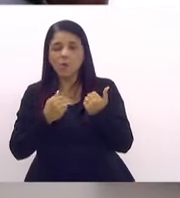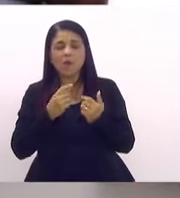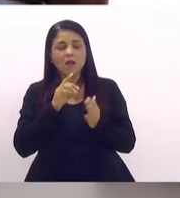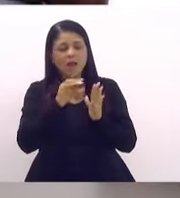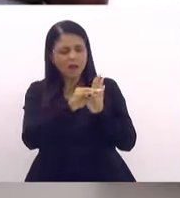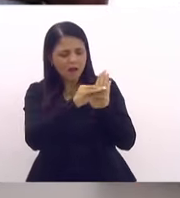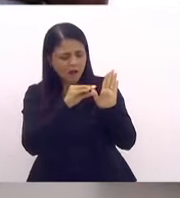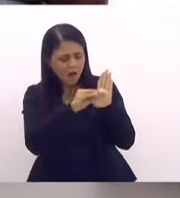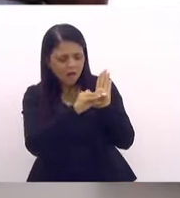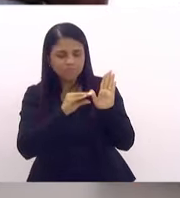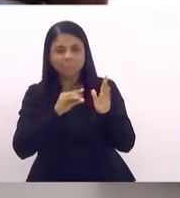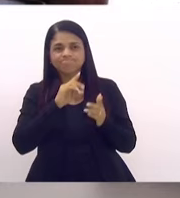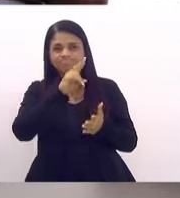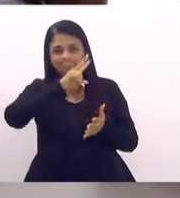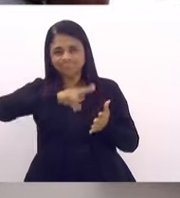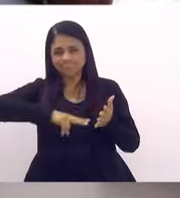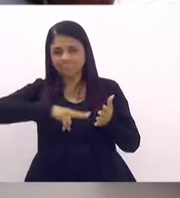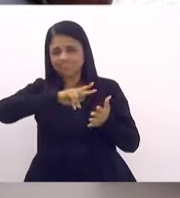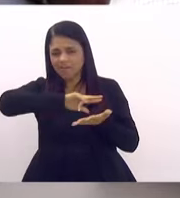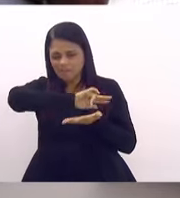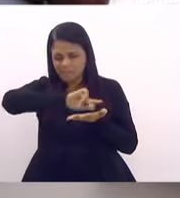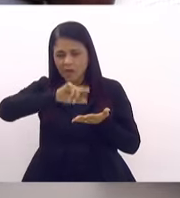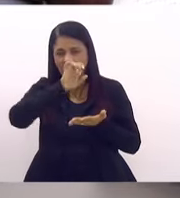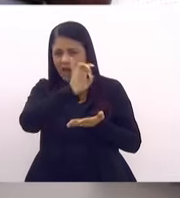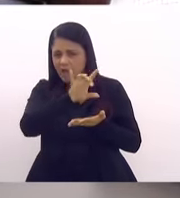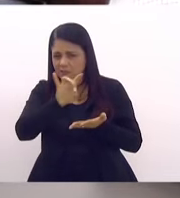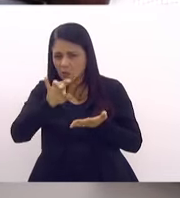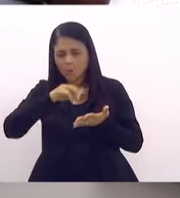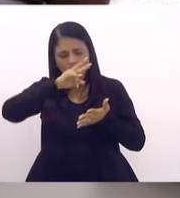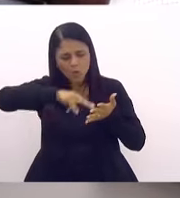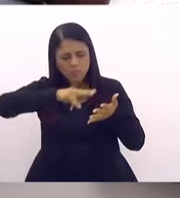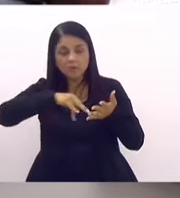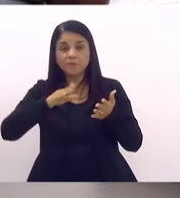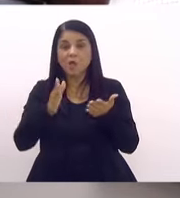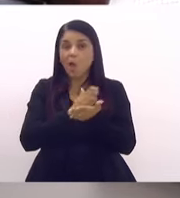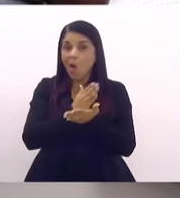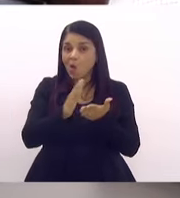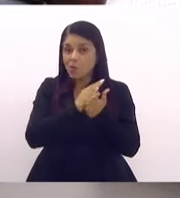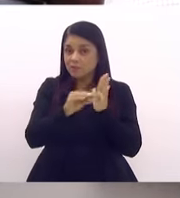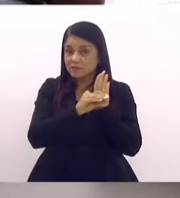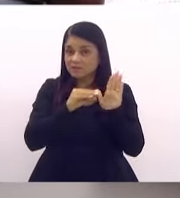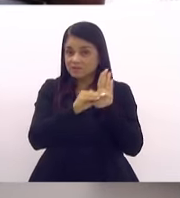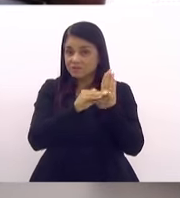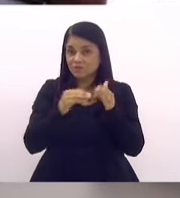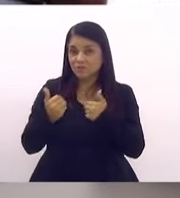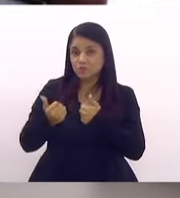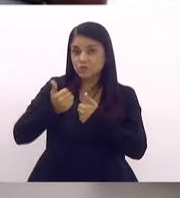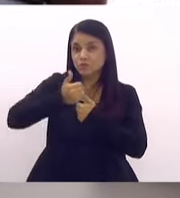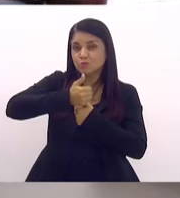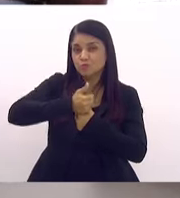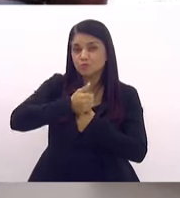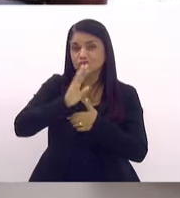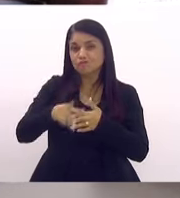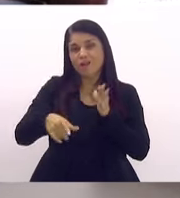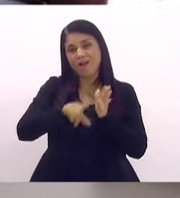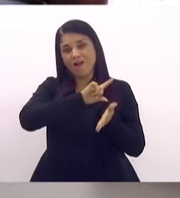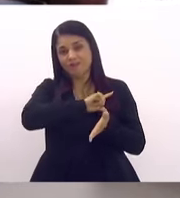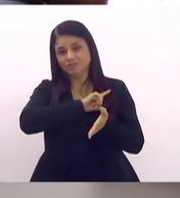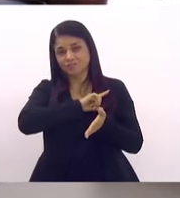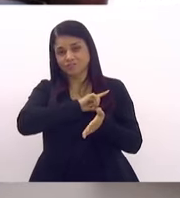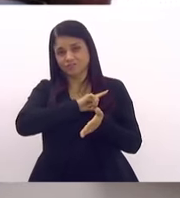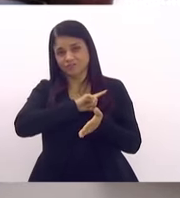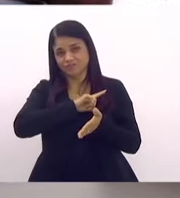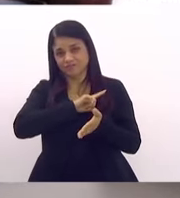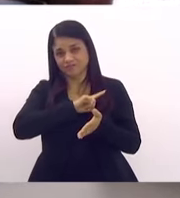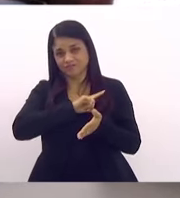emendas dela, todas elas. Algumas das emendas se referem a um substitutivo anterior e não a esse.